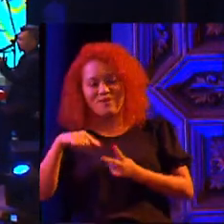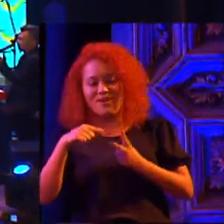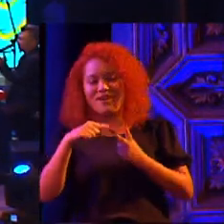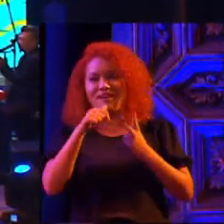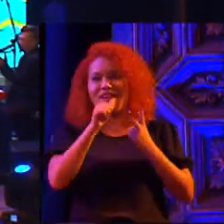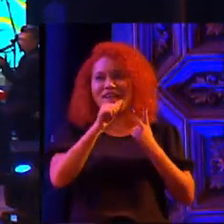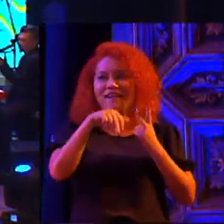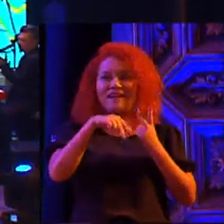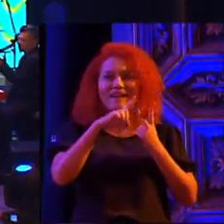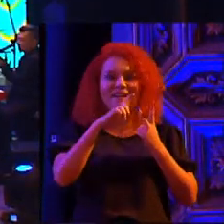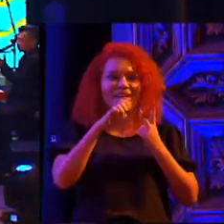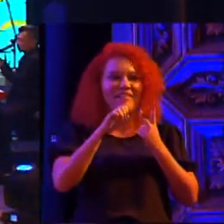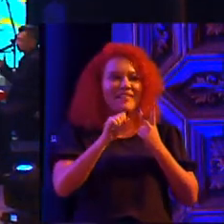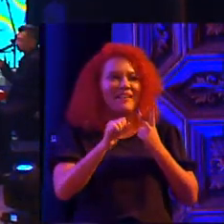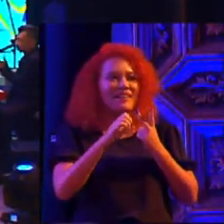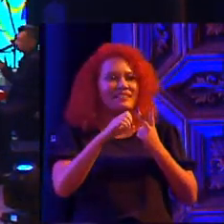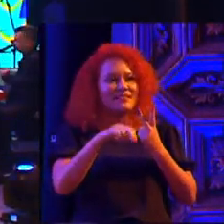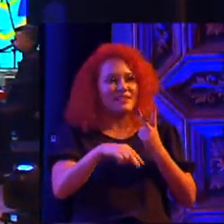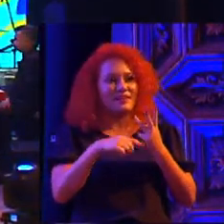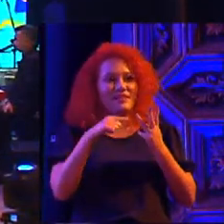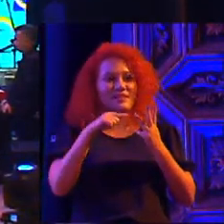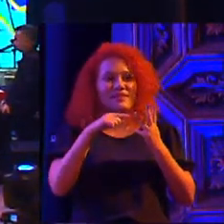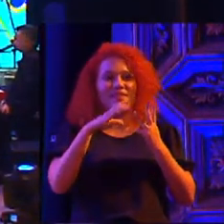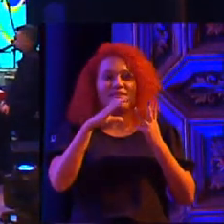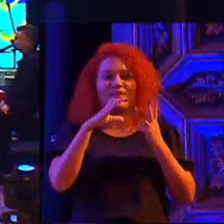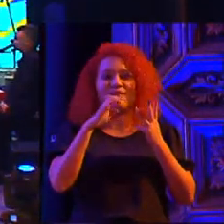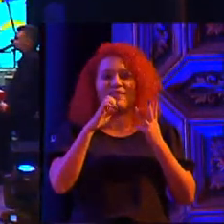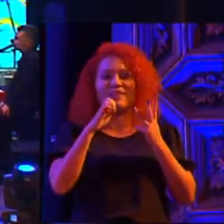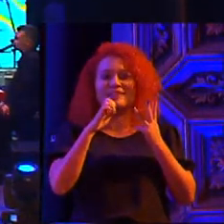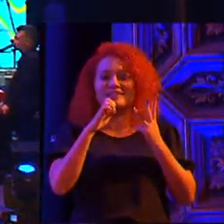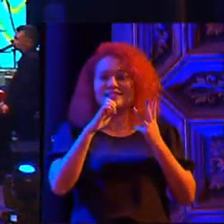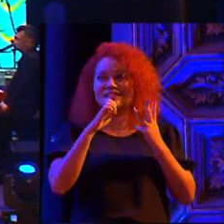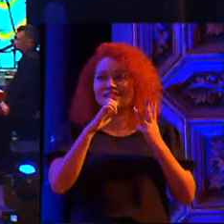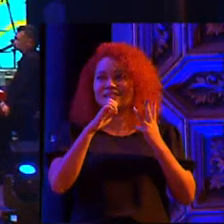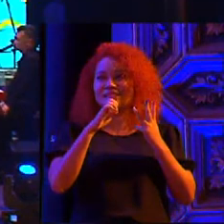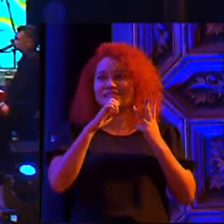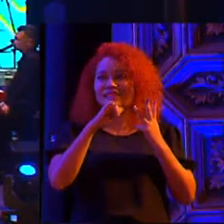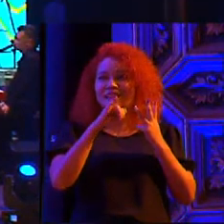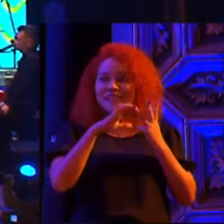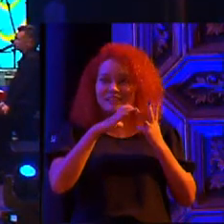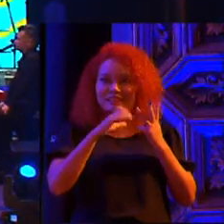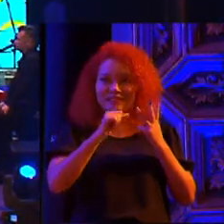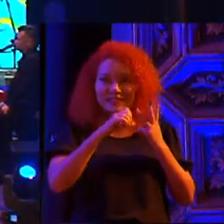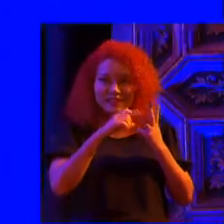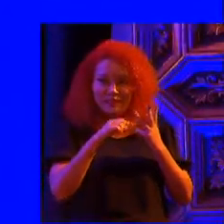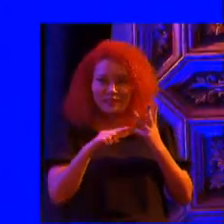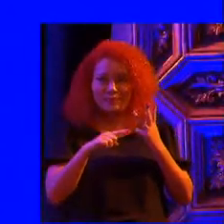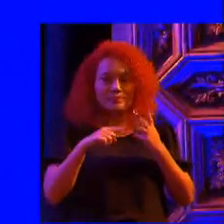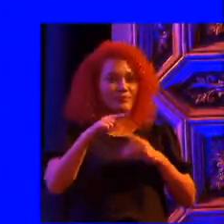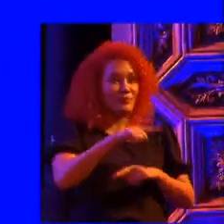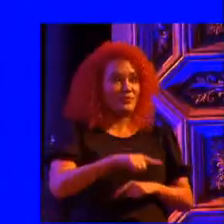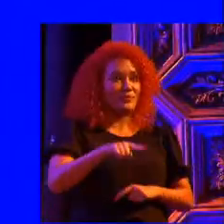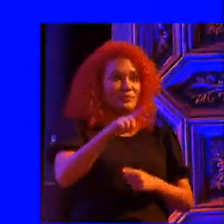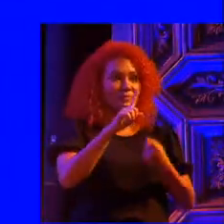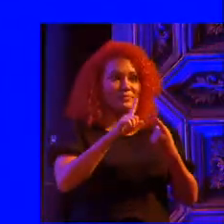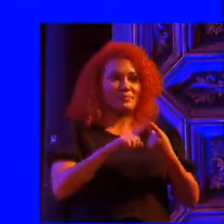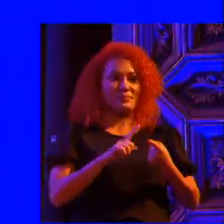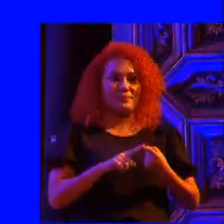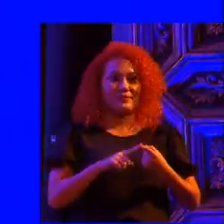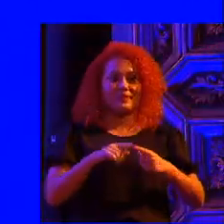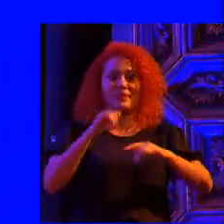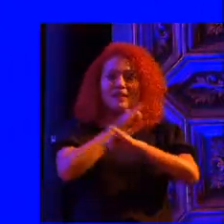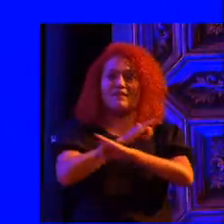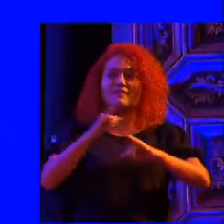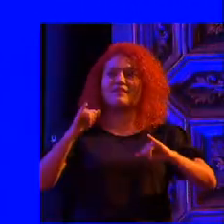Ney Conceição, Márcio Jardim. Isso aqui é por vocês também. E dizer para